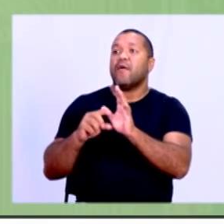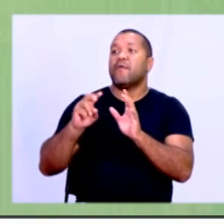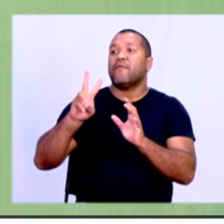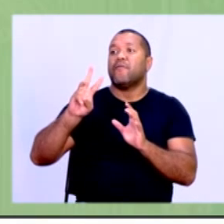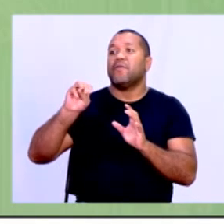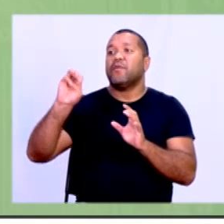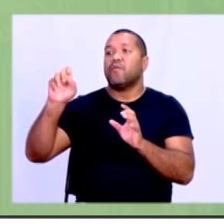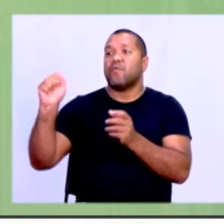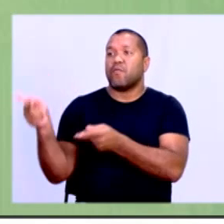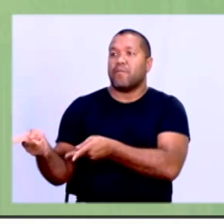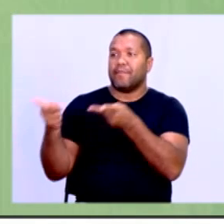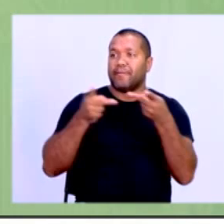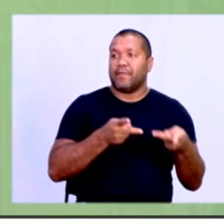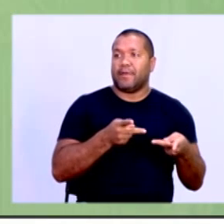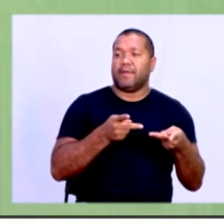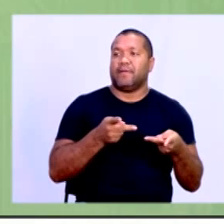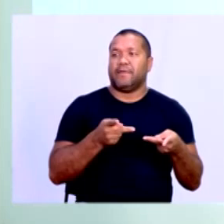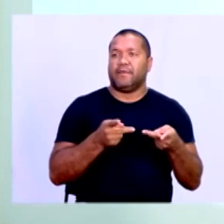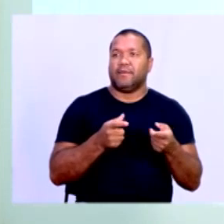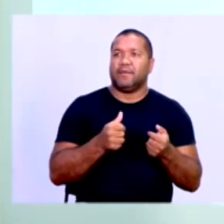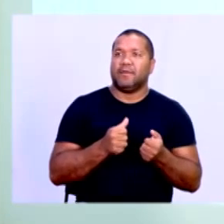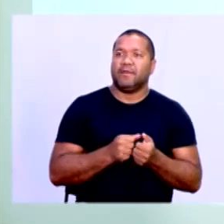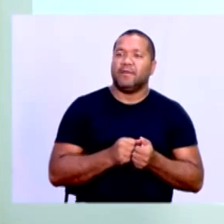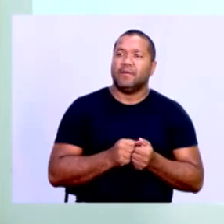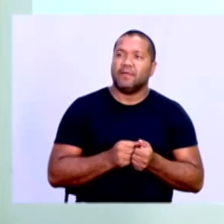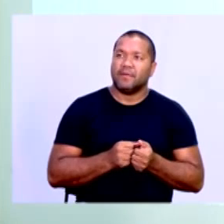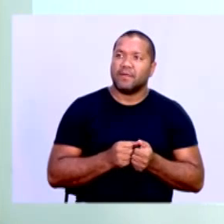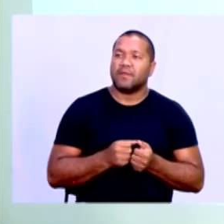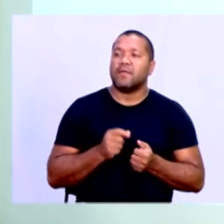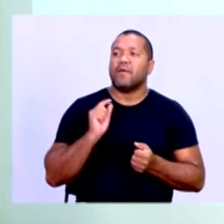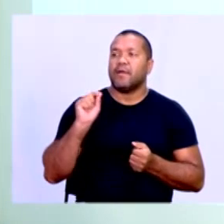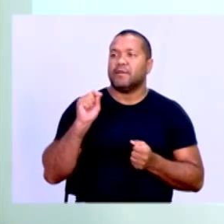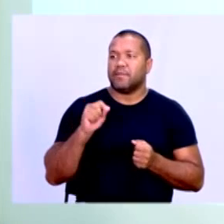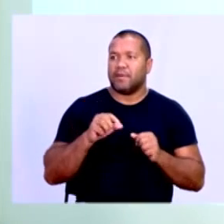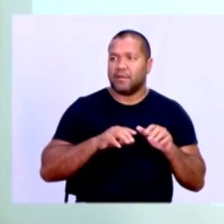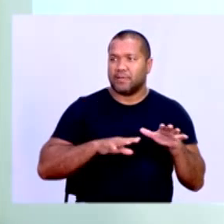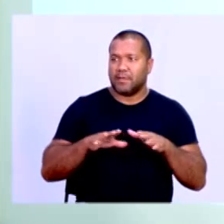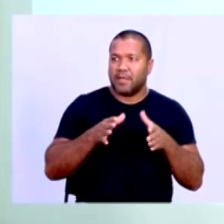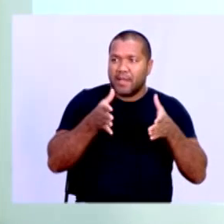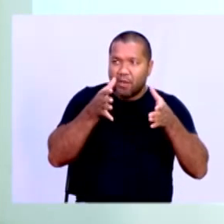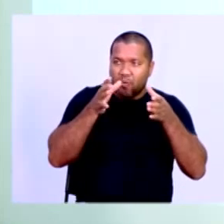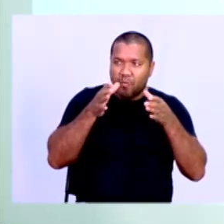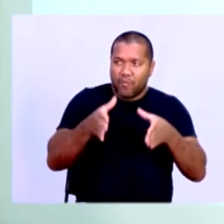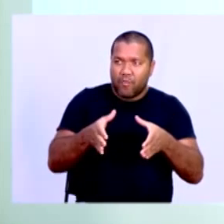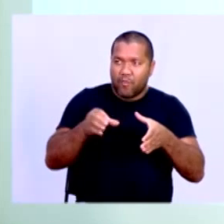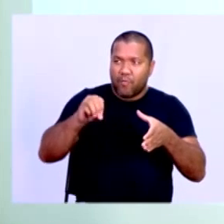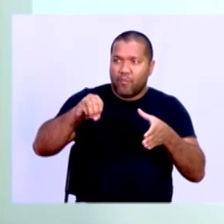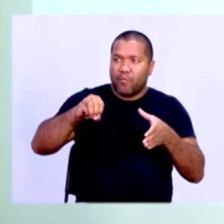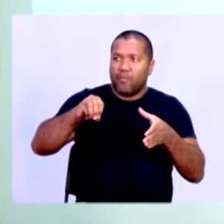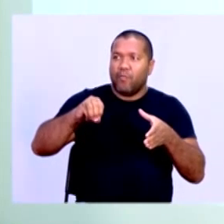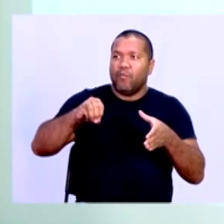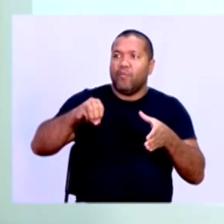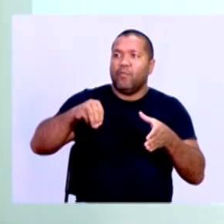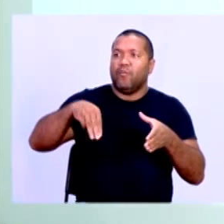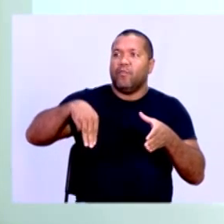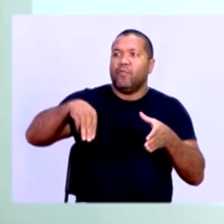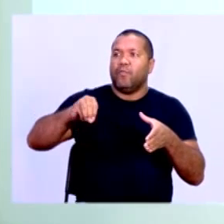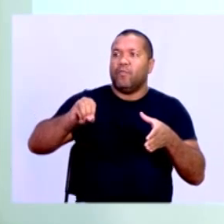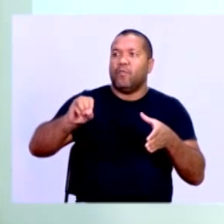a camada, a parte de roteamento é um módulo do MVC que vai